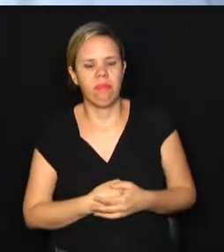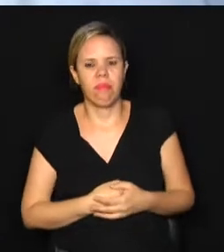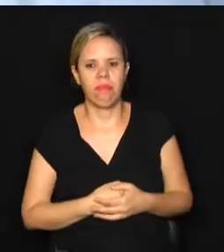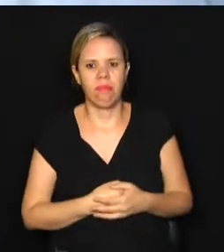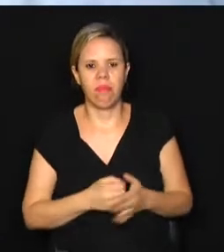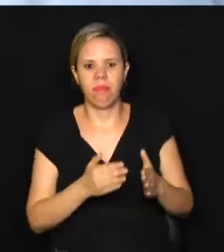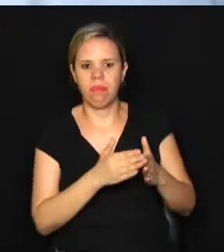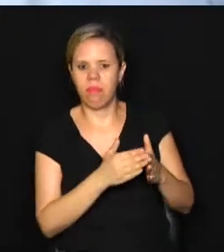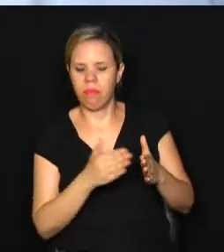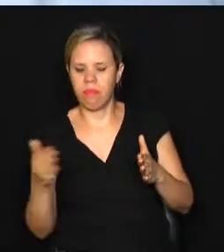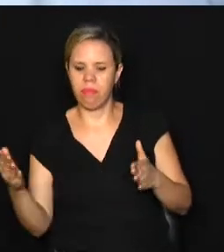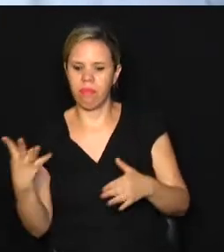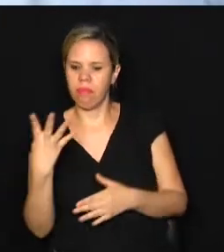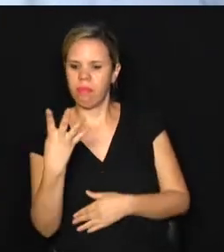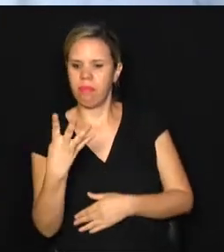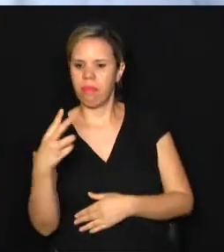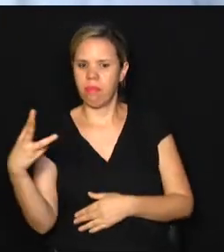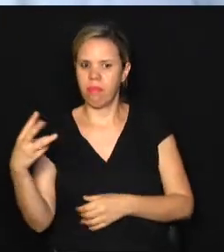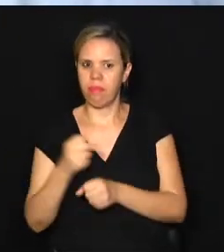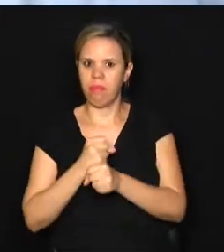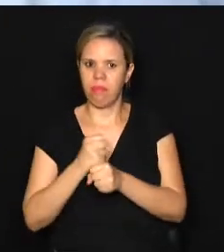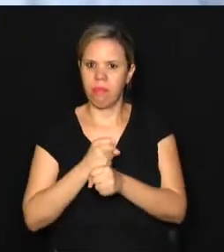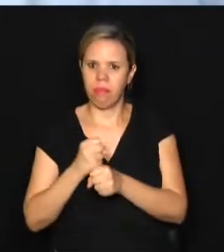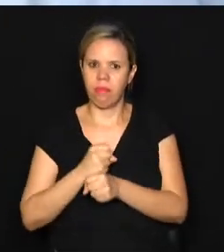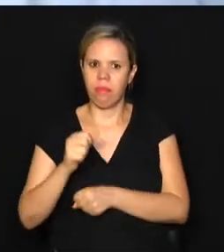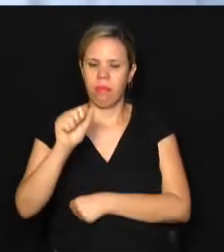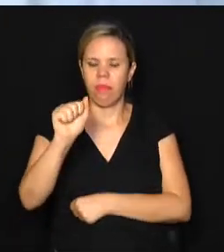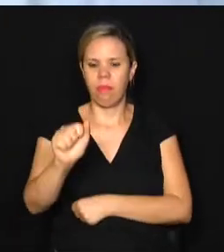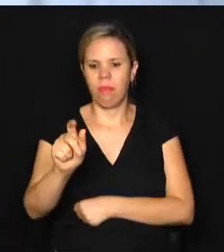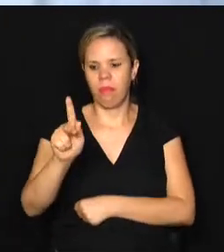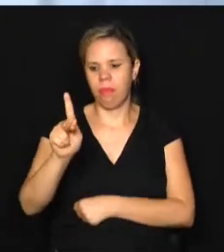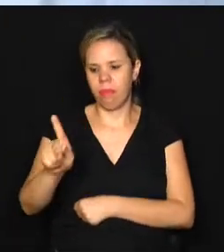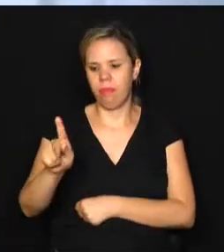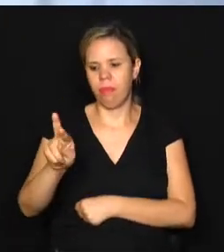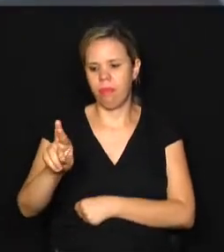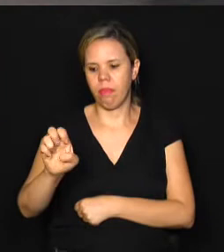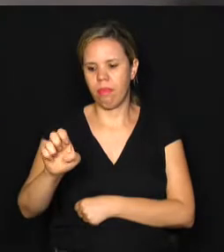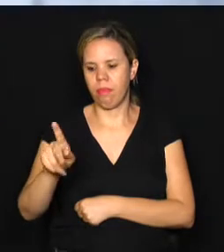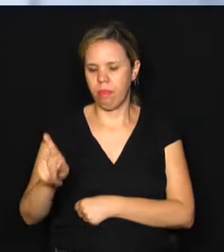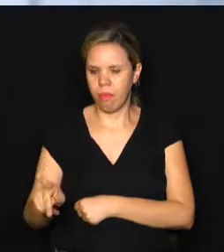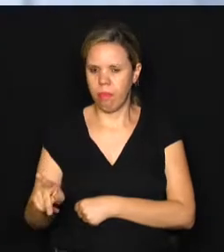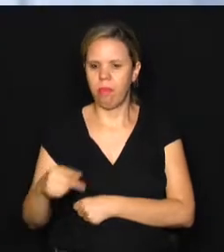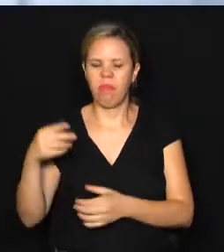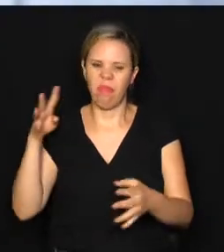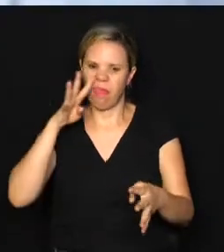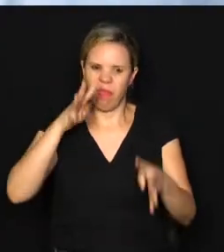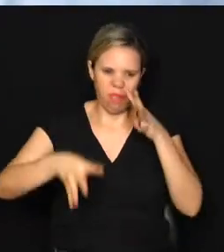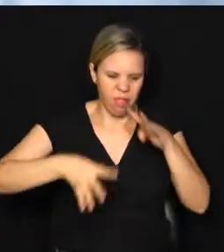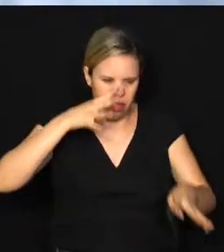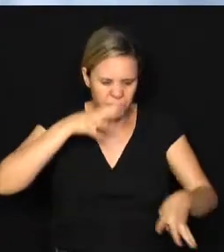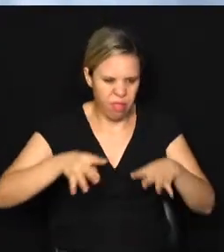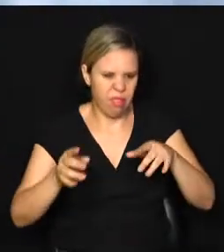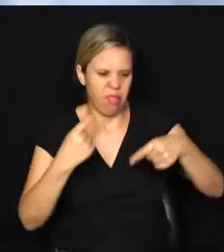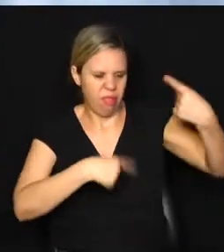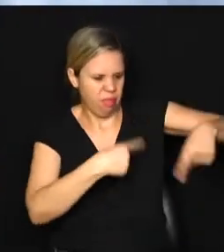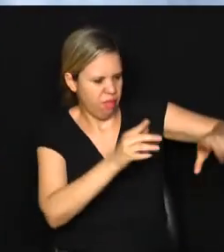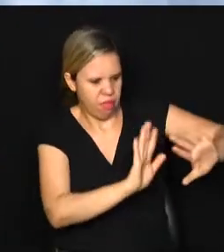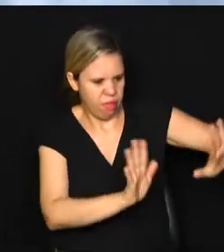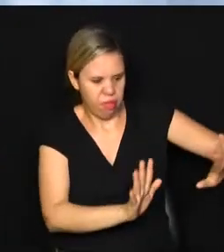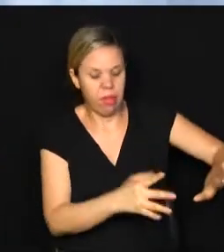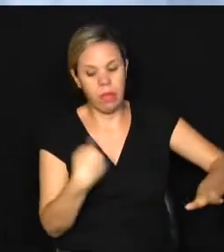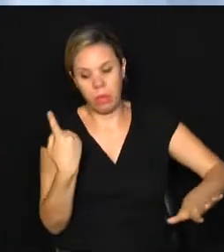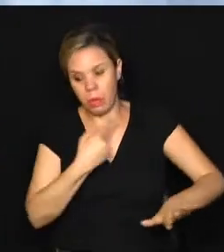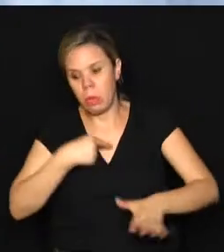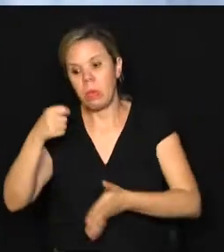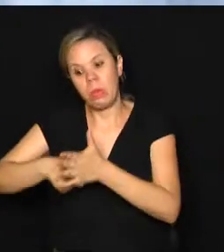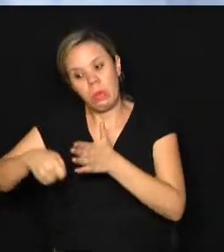Durante esses 43 anos, a Proesp é veementemente acusada de estar fazendo política, mas a história mostra que a nossa política é